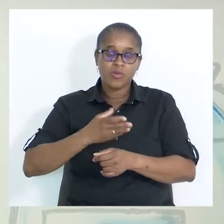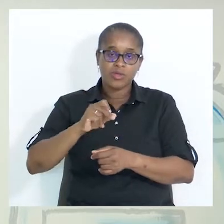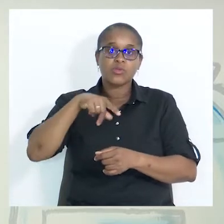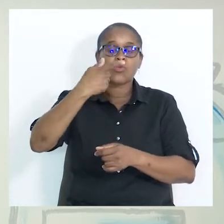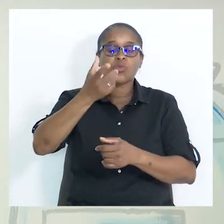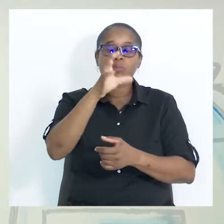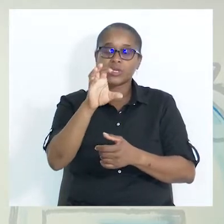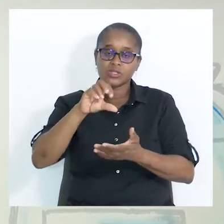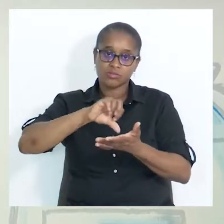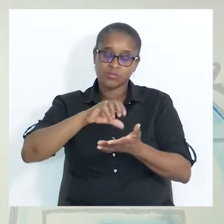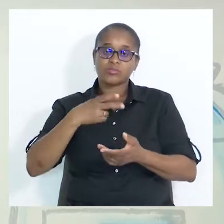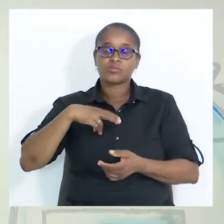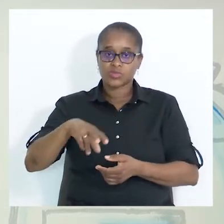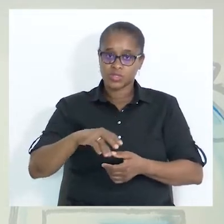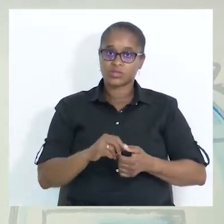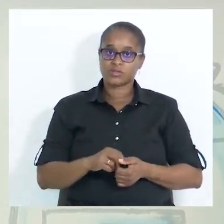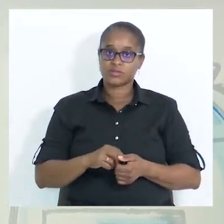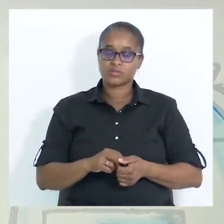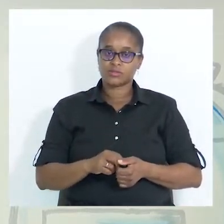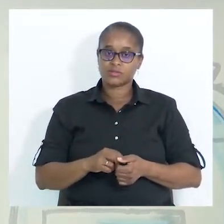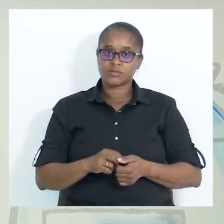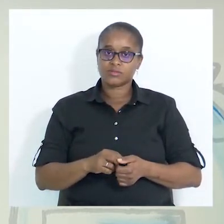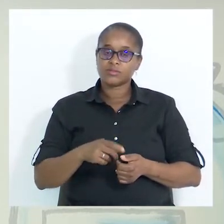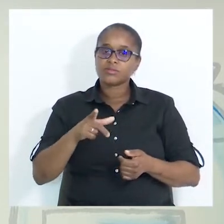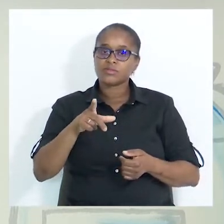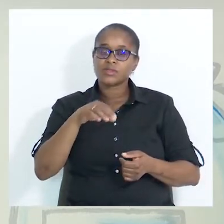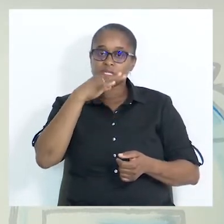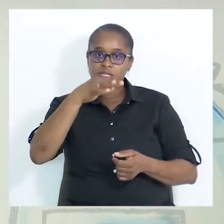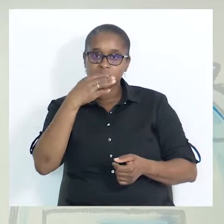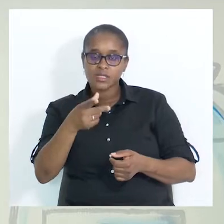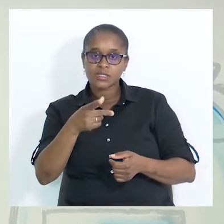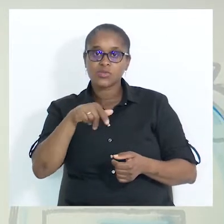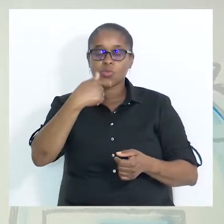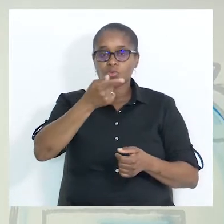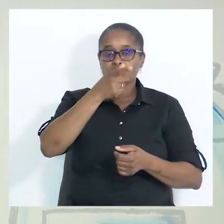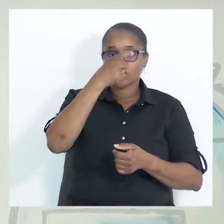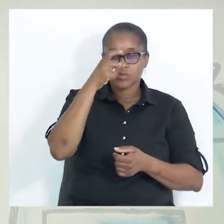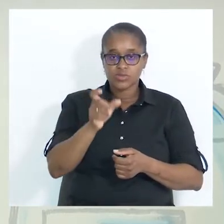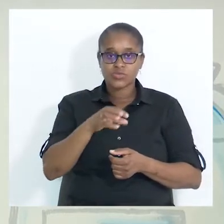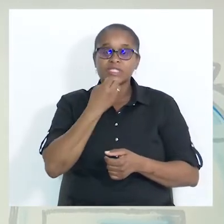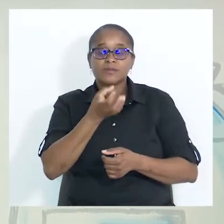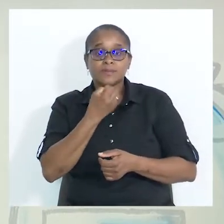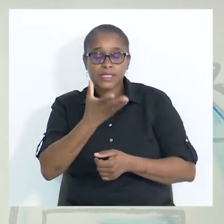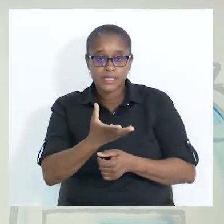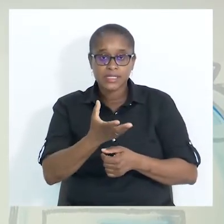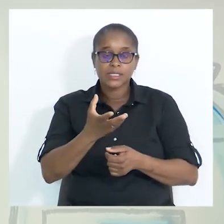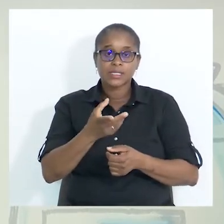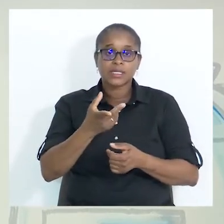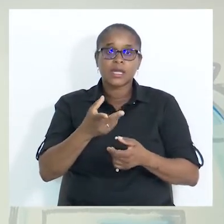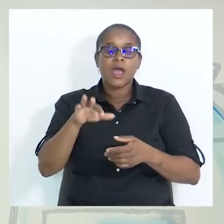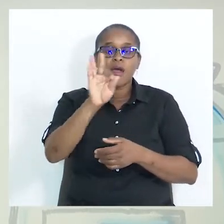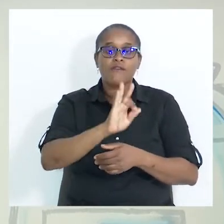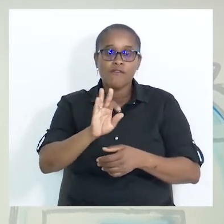território? O português, nádegas. É o que diz o outro falante. Explica-lhe a forma mais